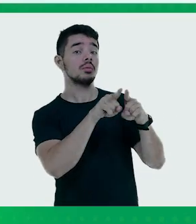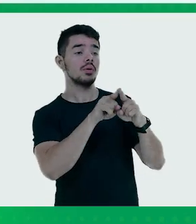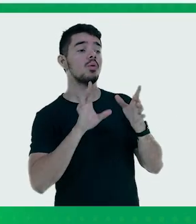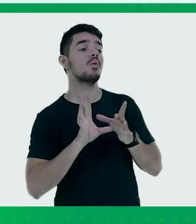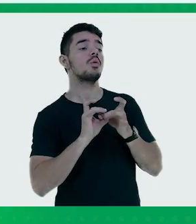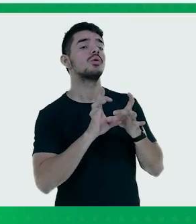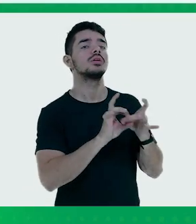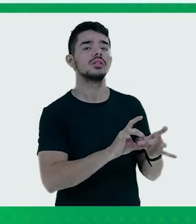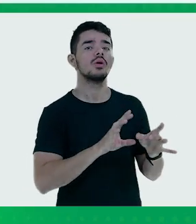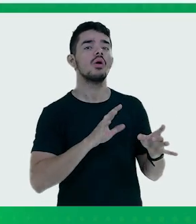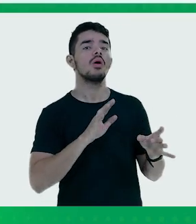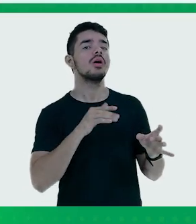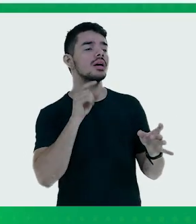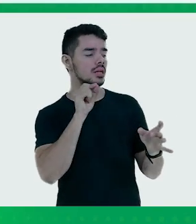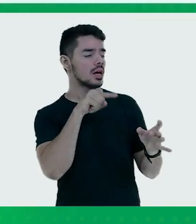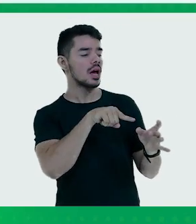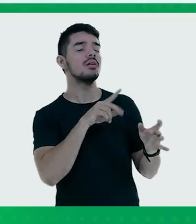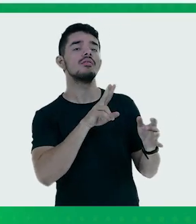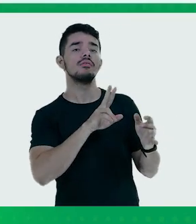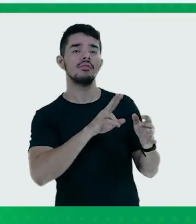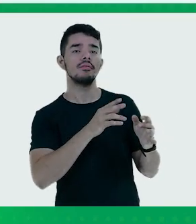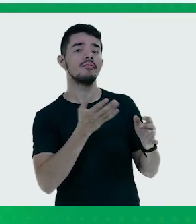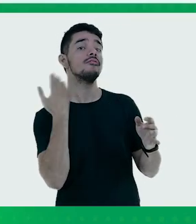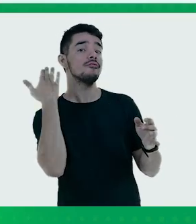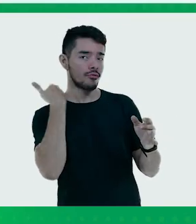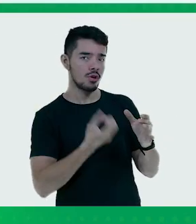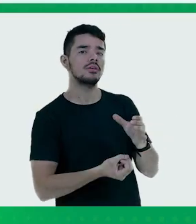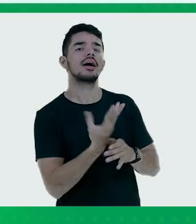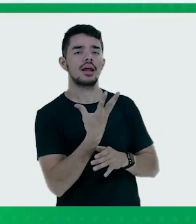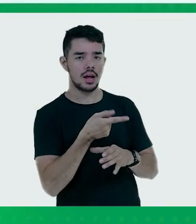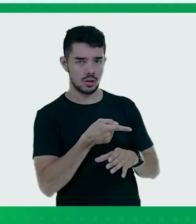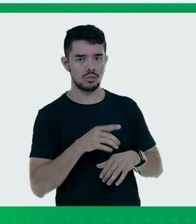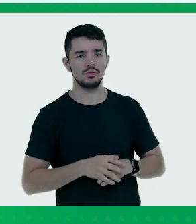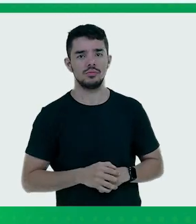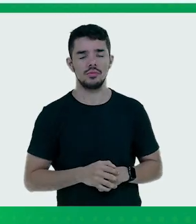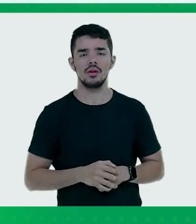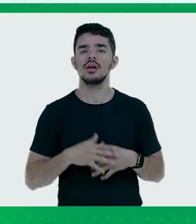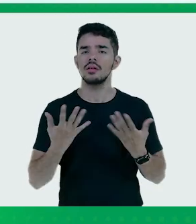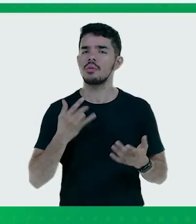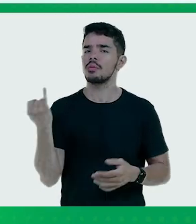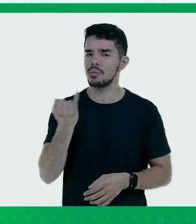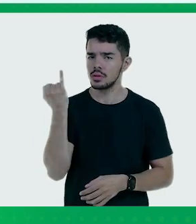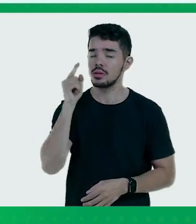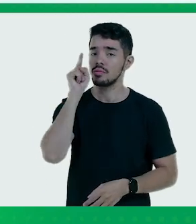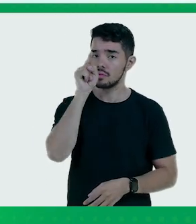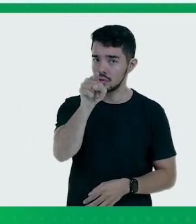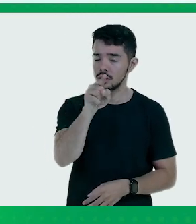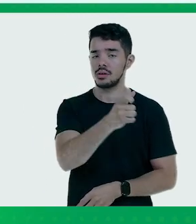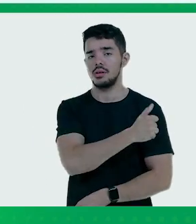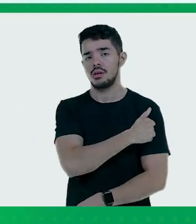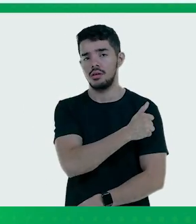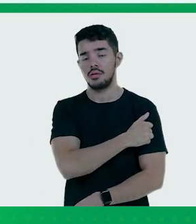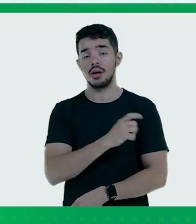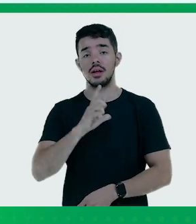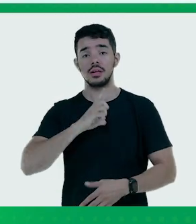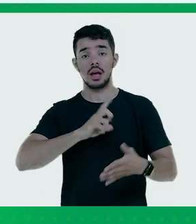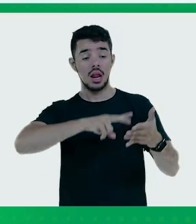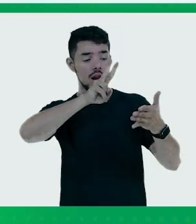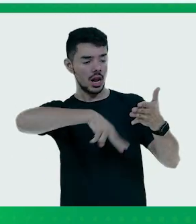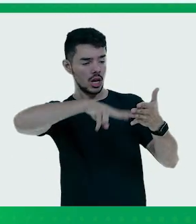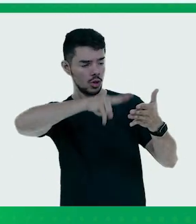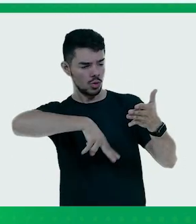contexto no qual aquela obra foi produzida. Diante disso, é fundamental que você, estudante, tenha a